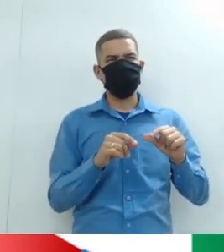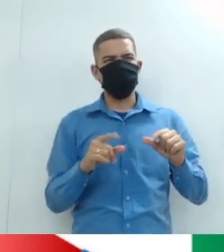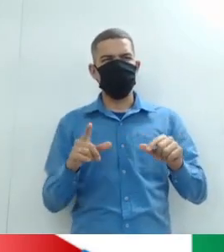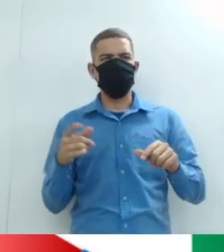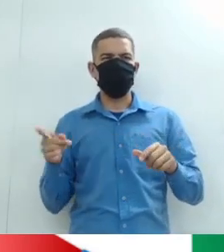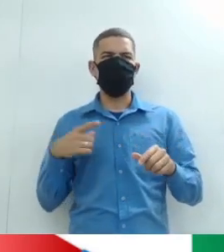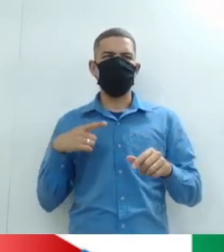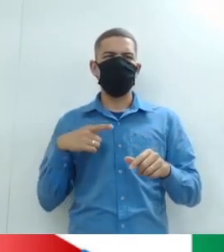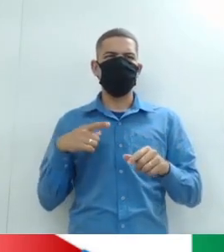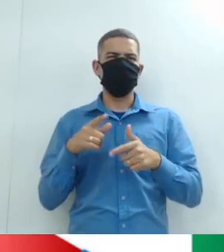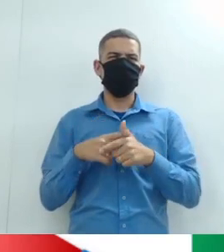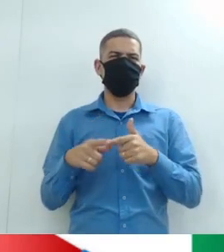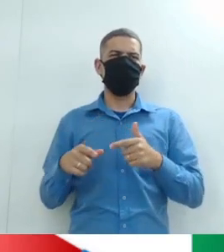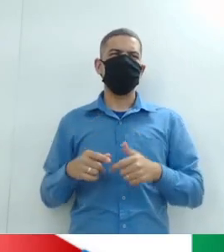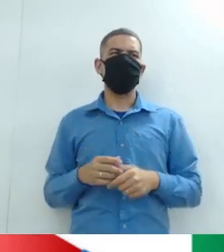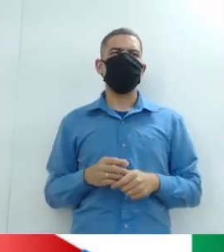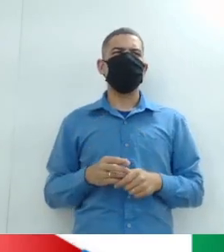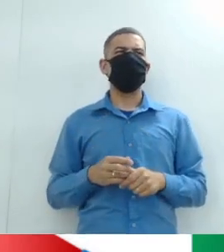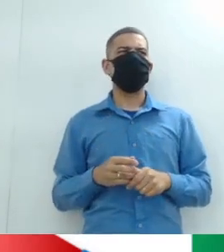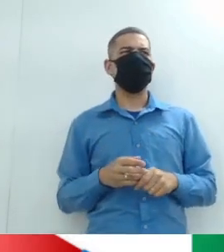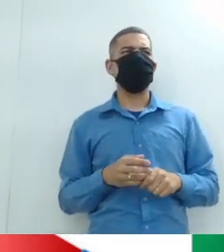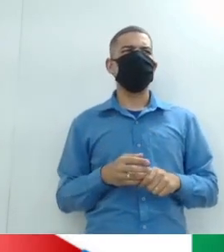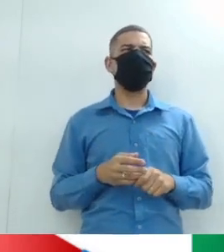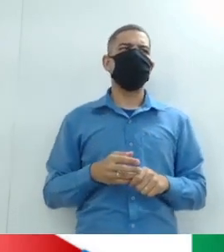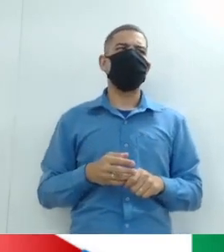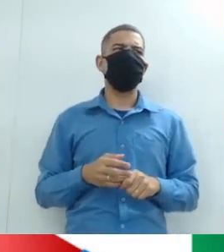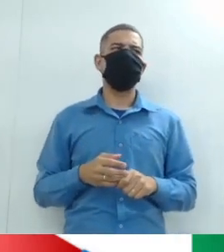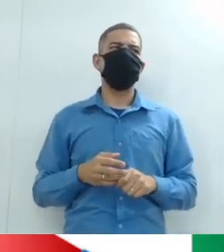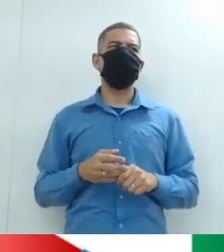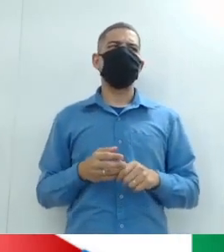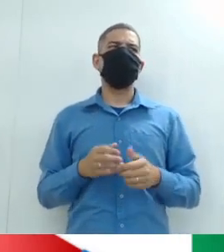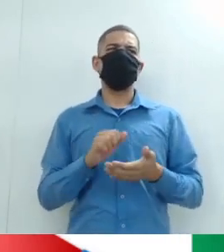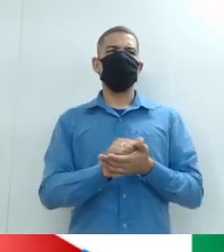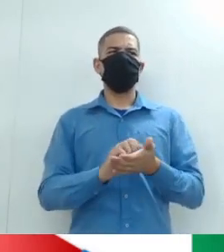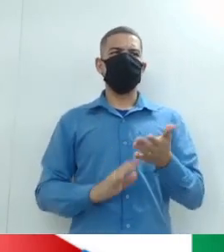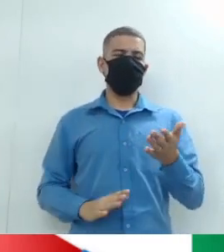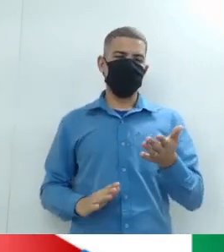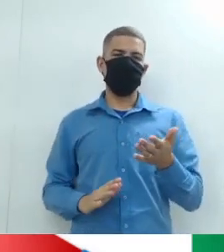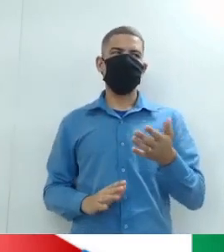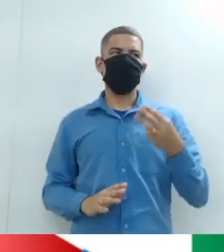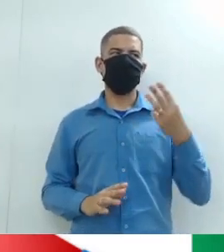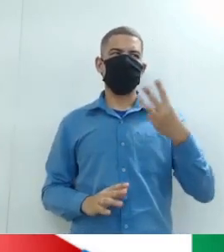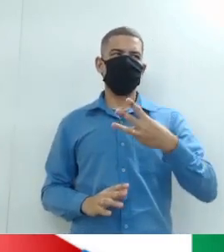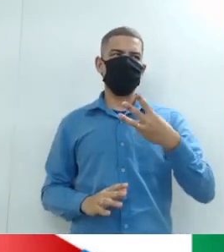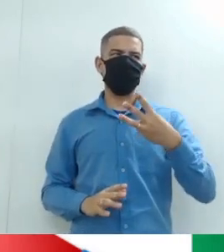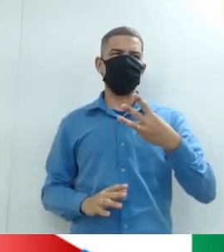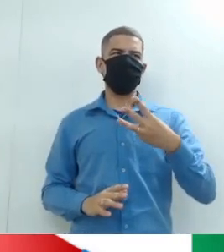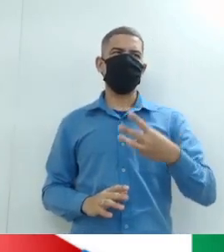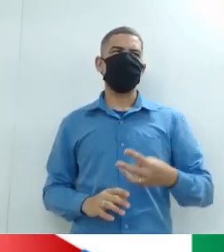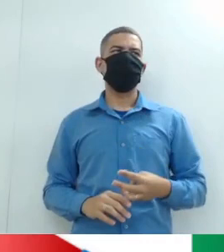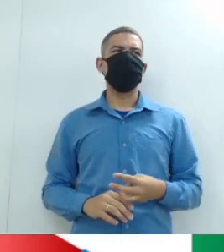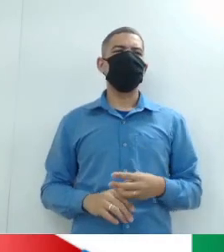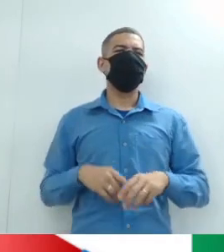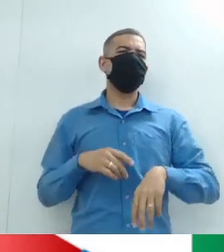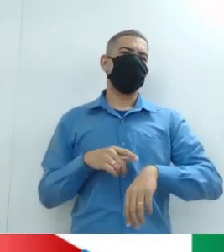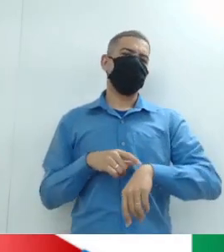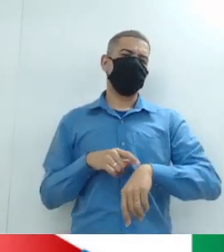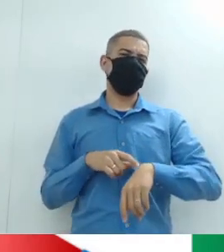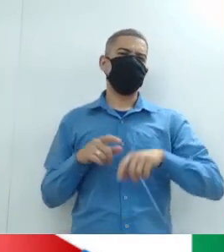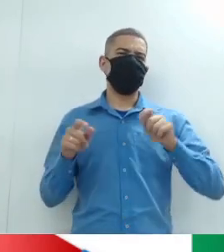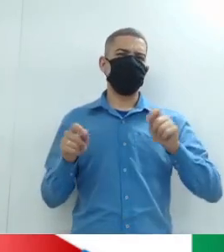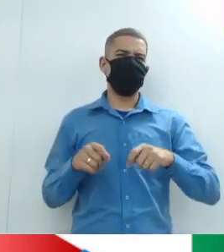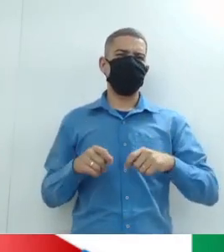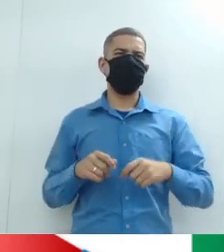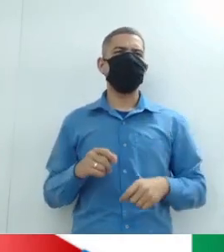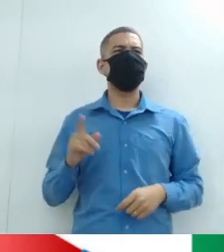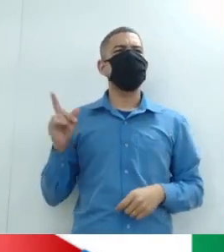mililitros, tá? Vamos lá, Ellen, dá tempo de resolver uma questão, não dá? Então vamos nessa. Ó, Ellen já me avisou, dá tempo de fazer essa terceira.